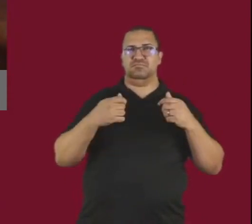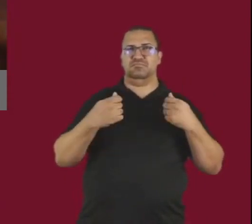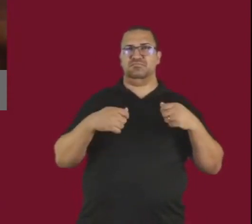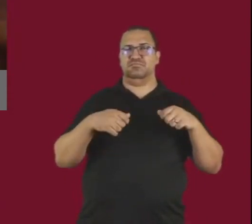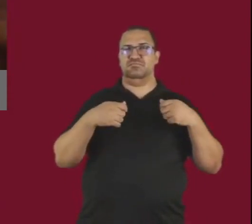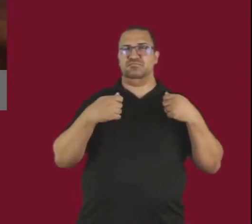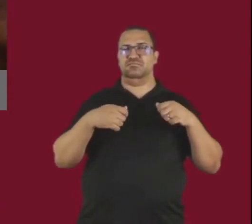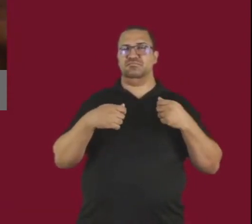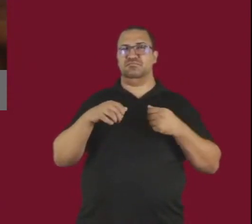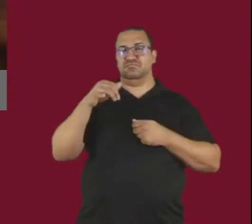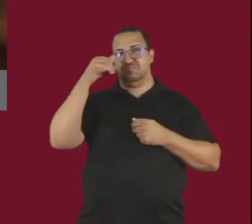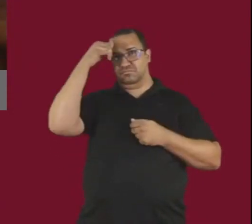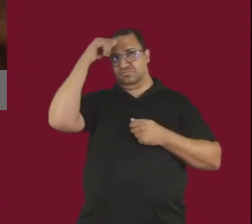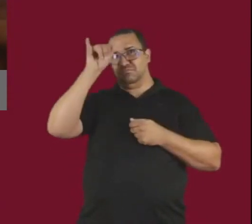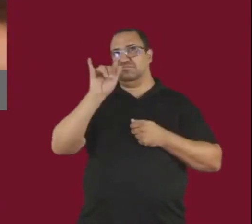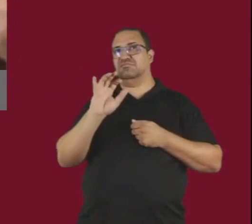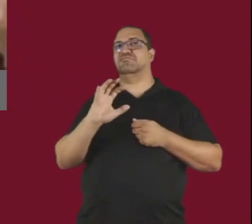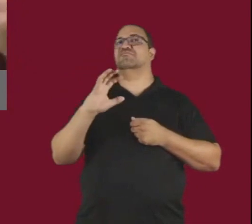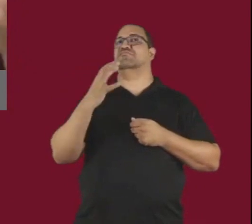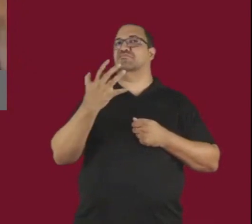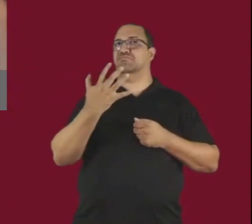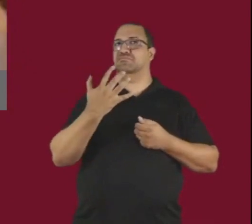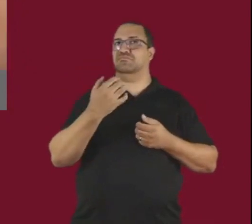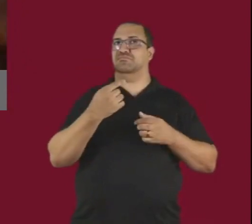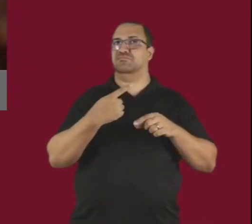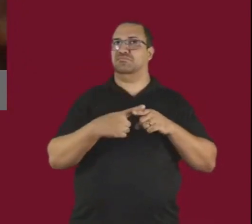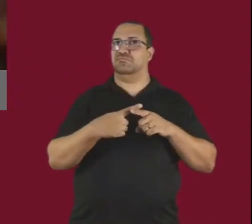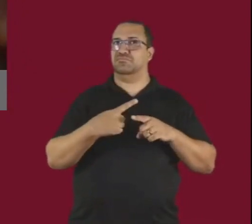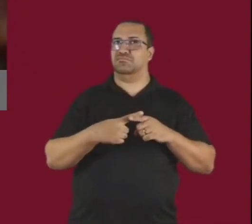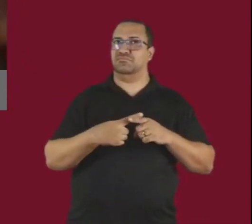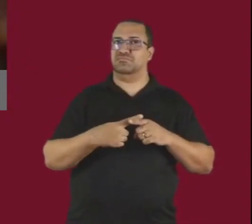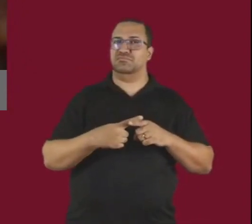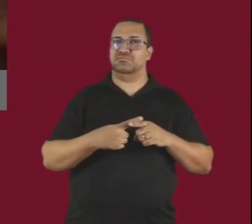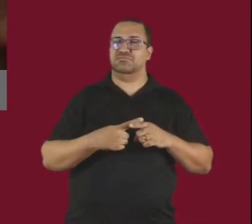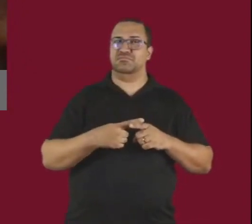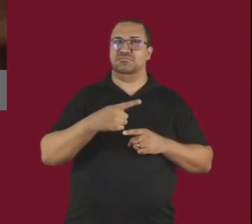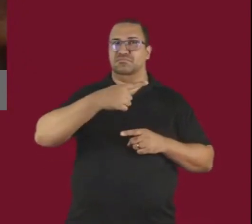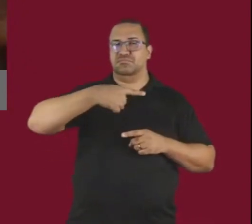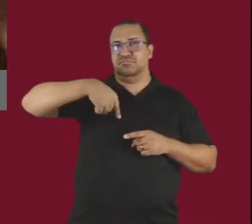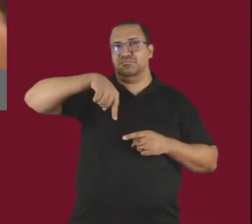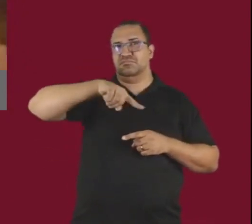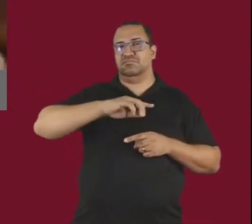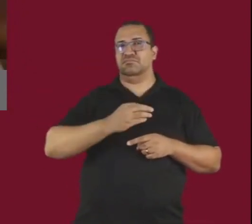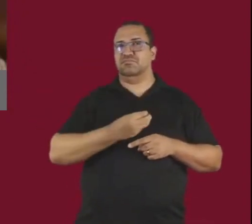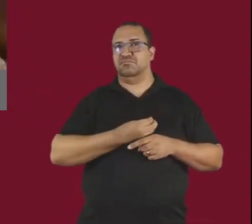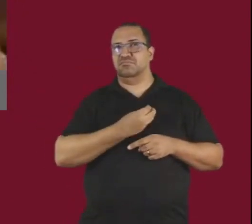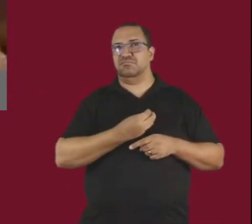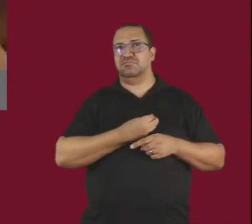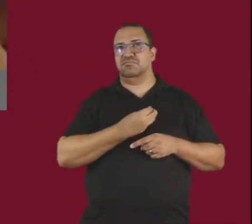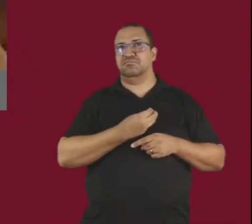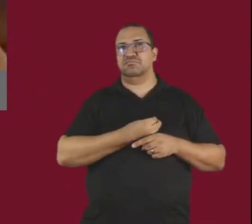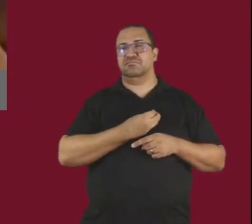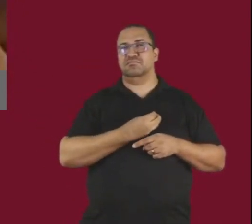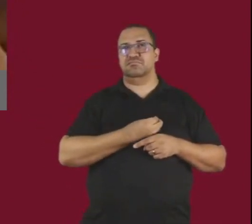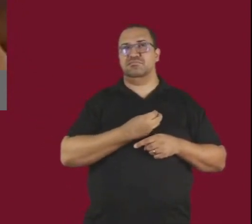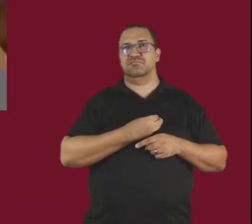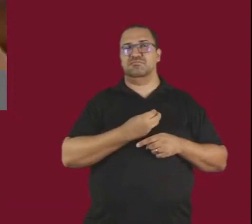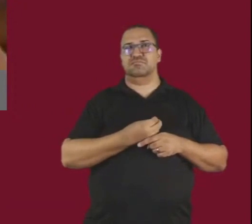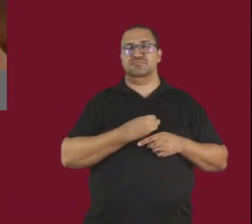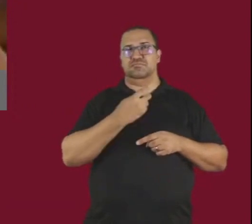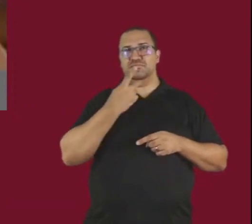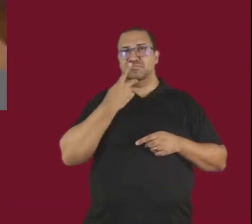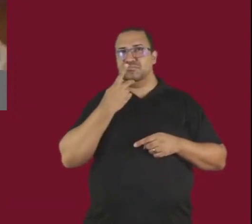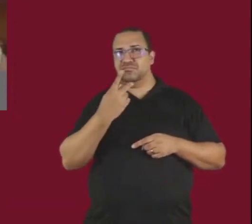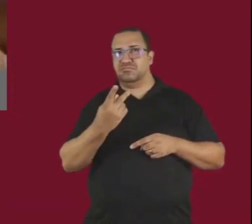que isso aconteça. Por quê? Porque é da nossa vida. É da nossa vida que a gente está